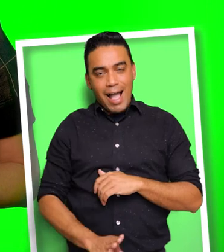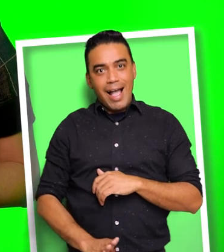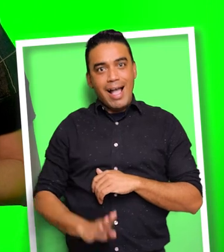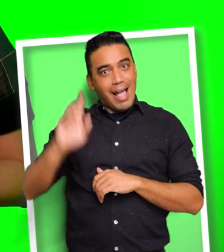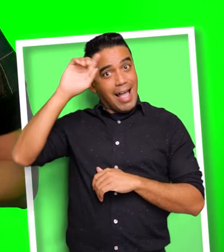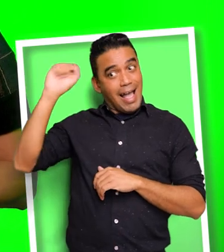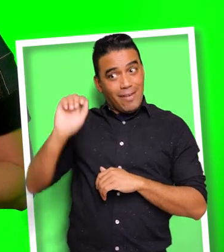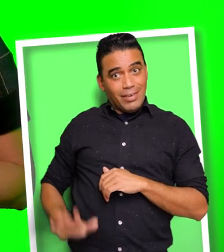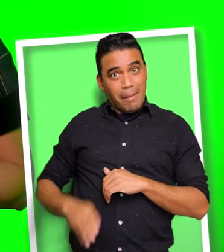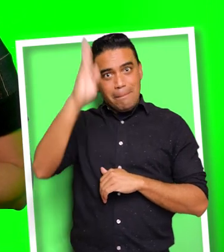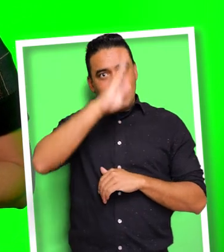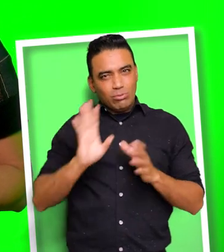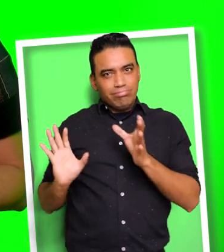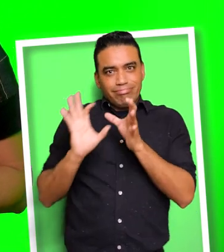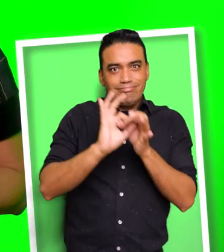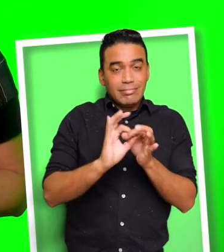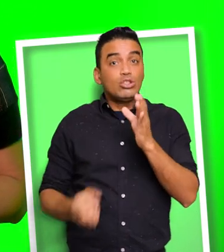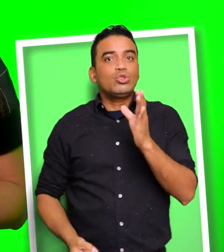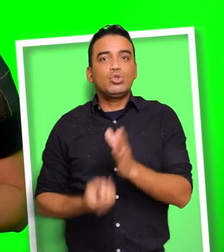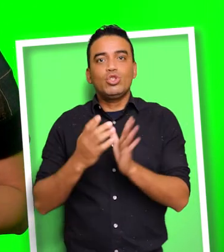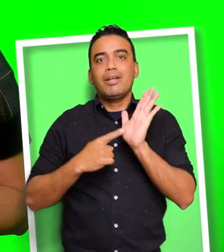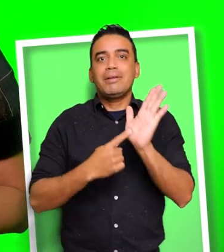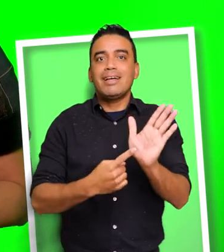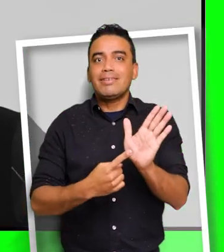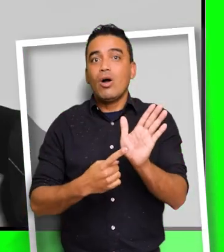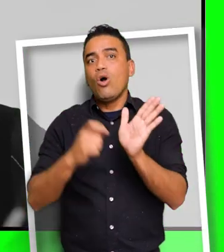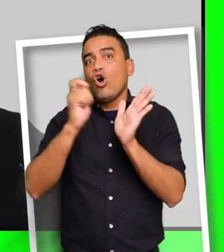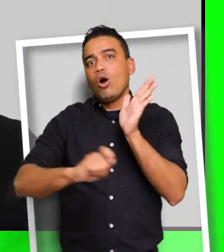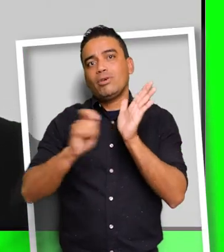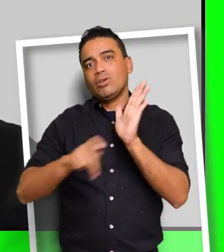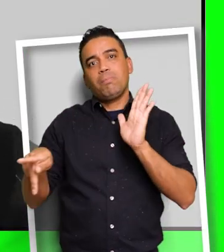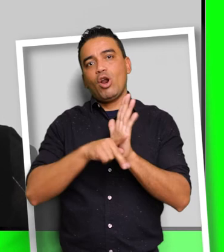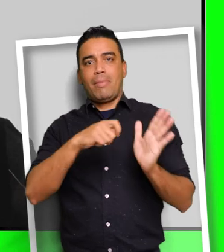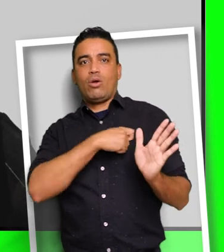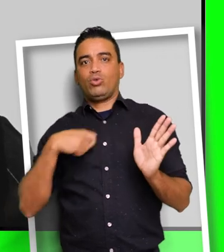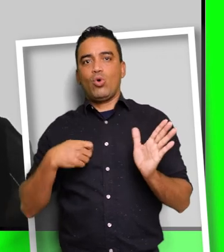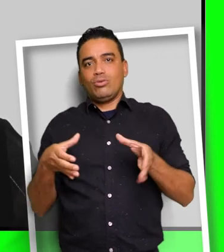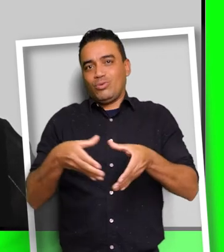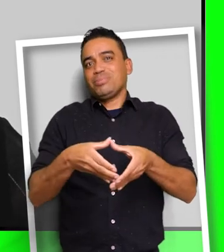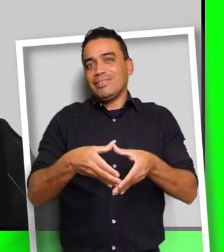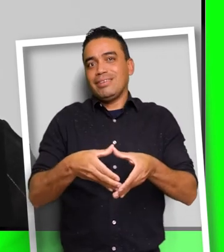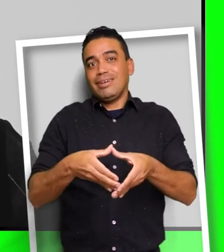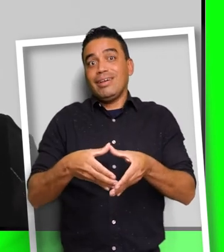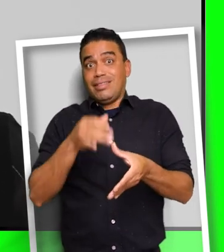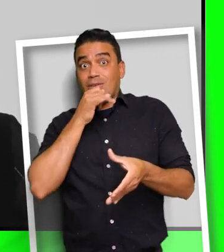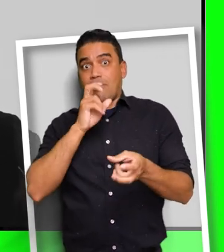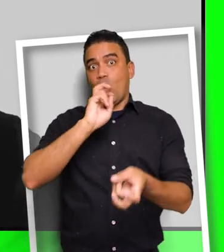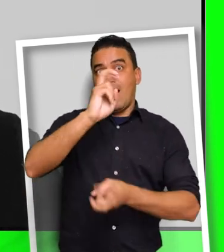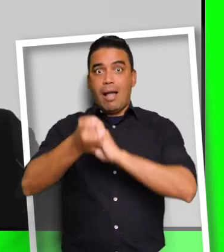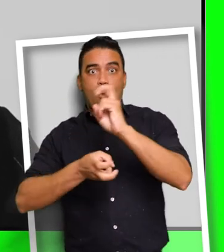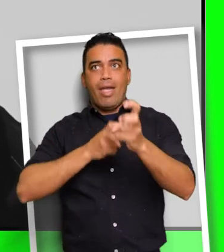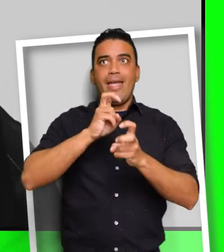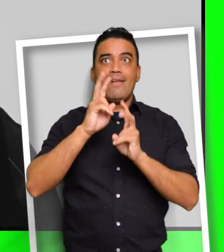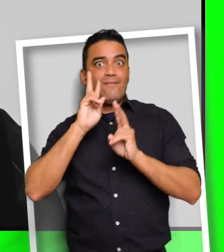no espetáculo como inspiração para composições autorais. Então, a partir desse treinamento da capoeira, por exemplo, nós